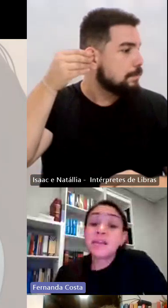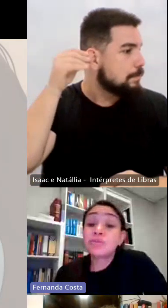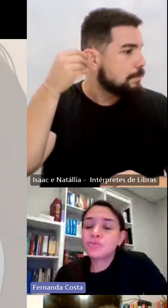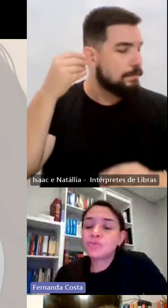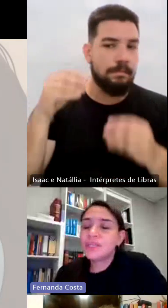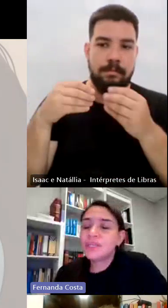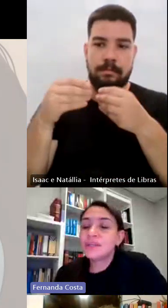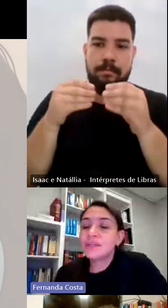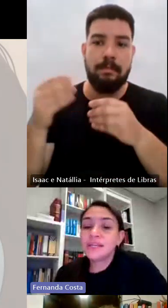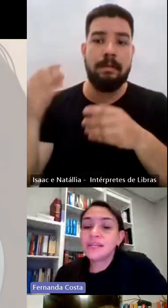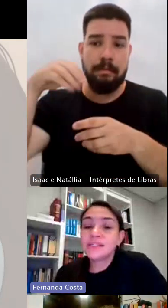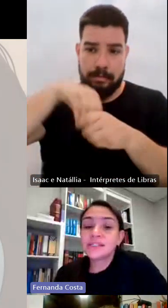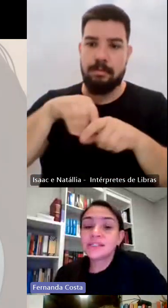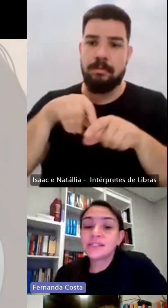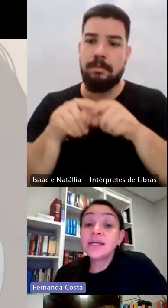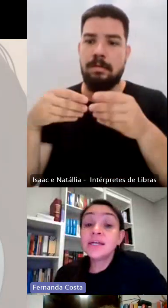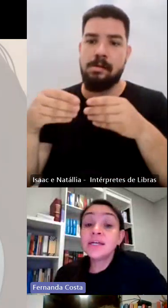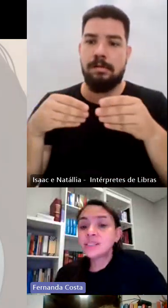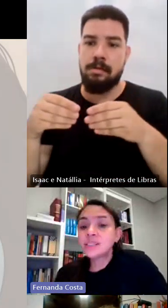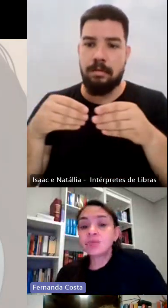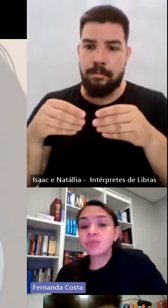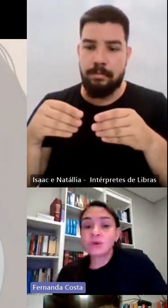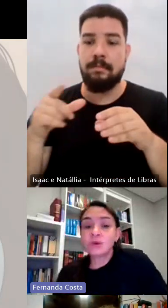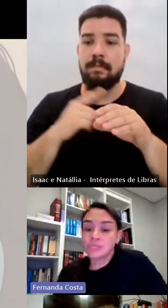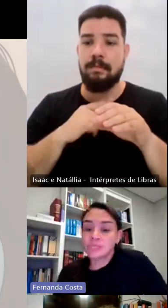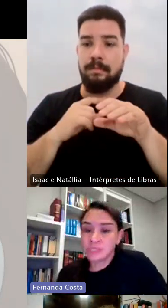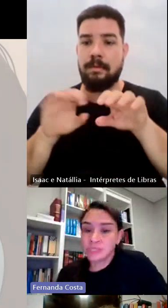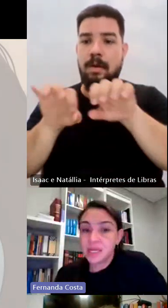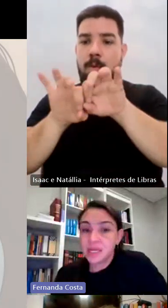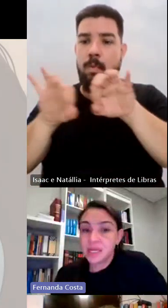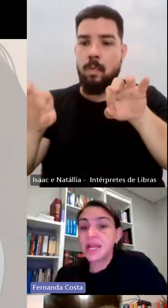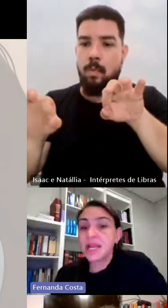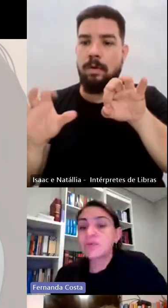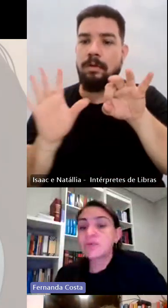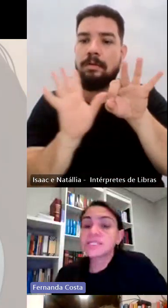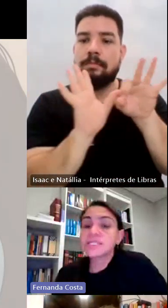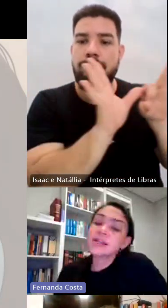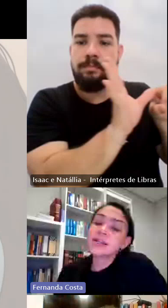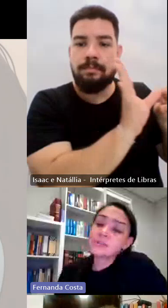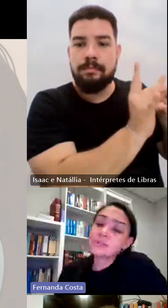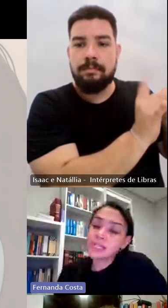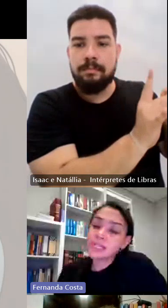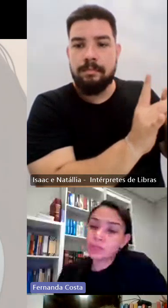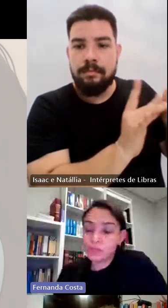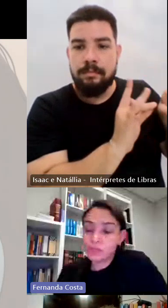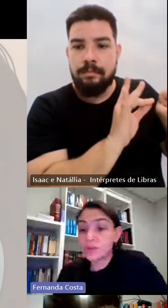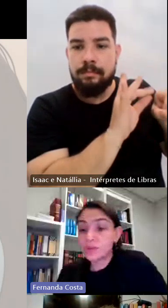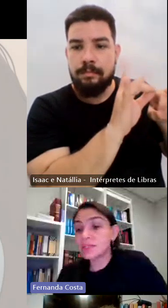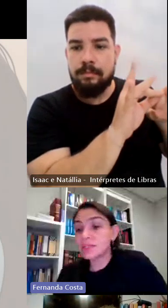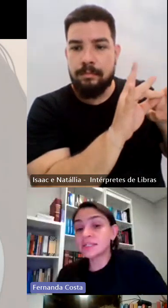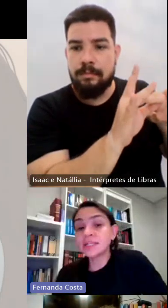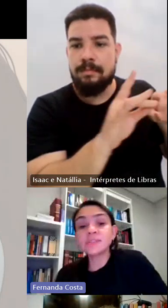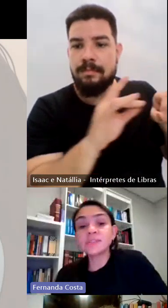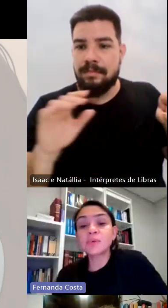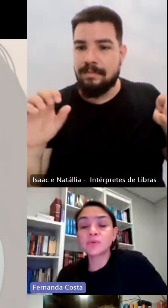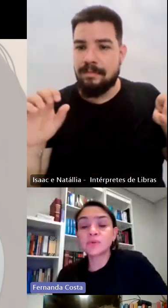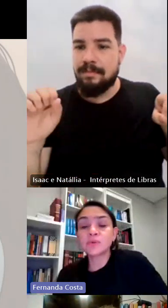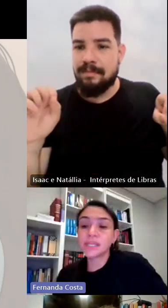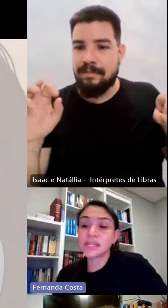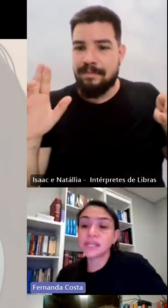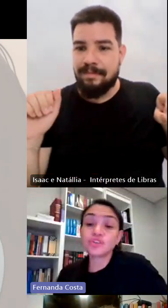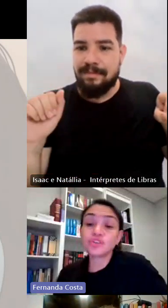ele possui glândulas ceruminosas. O que seriam essas glândulas ceruminosas? São aquelas glândulas